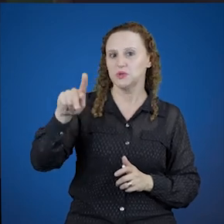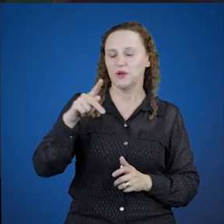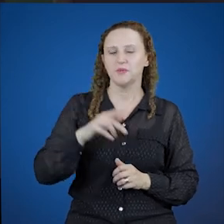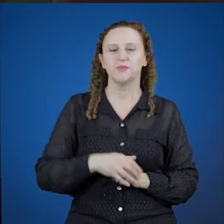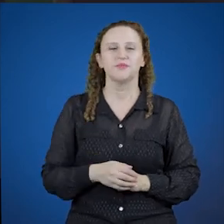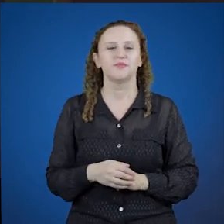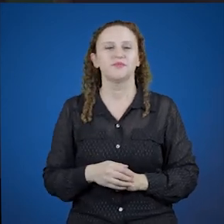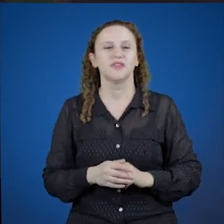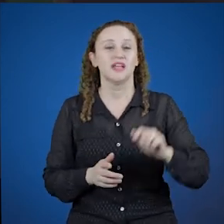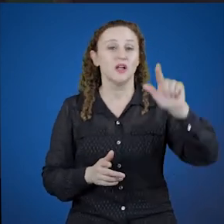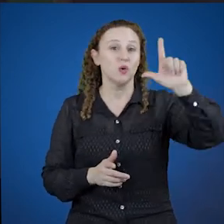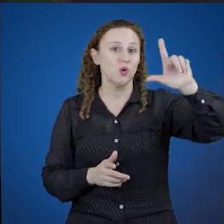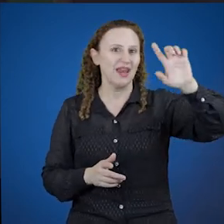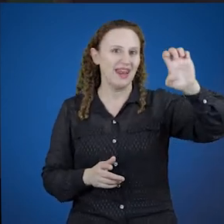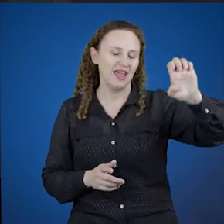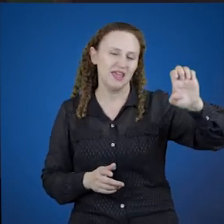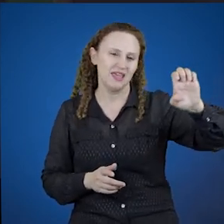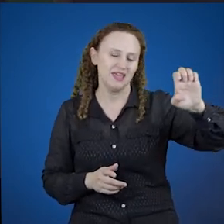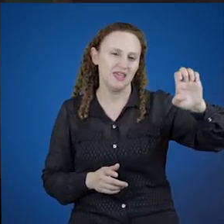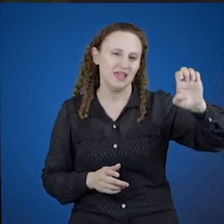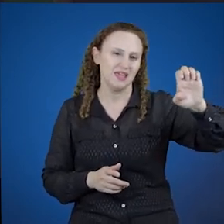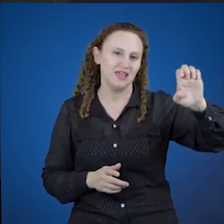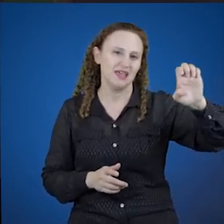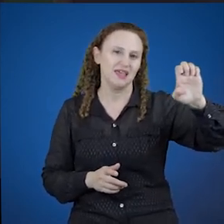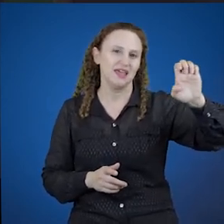plural agrícola